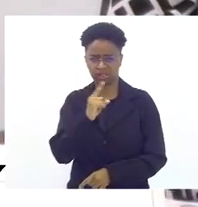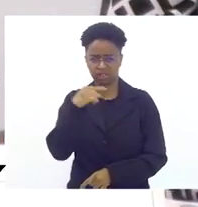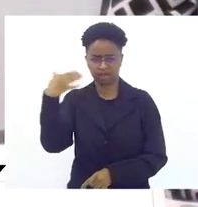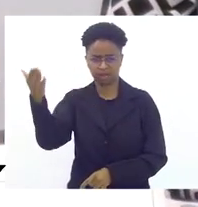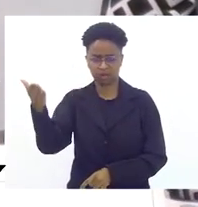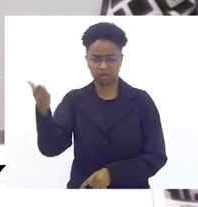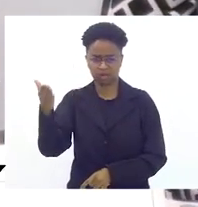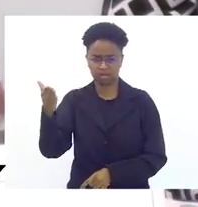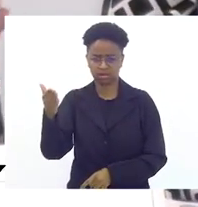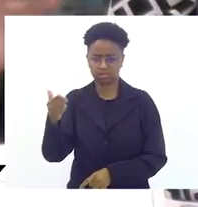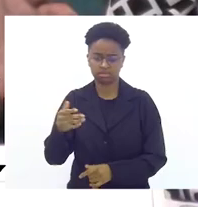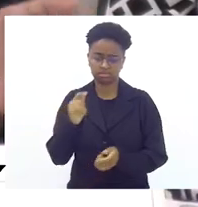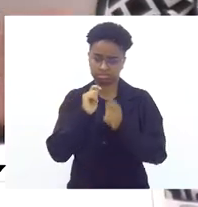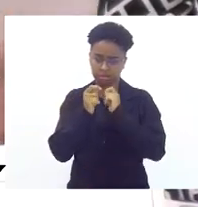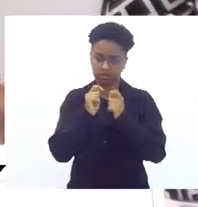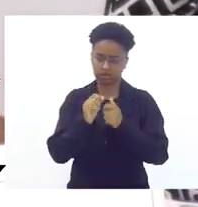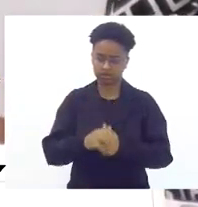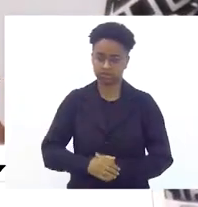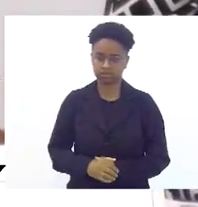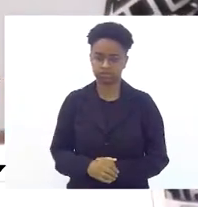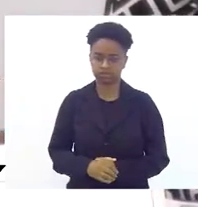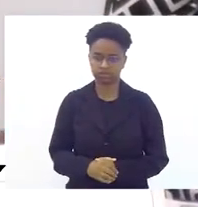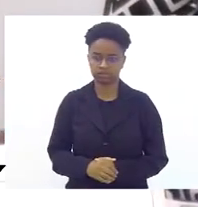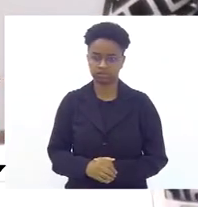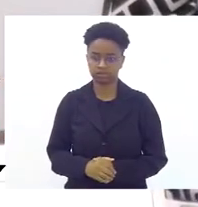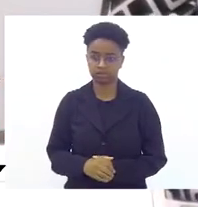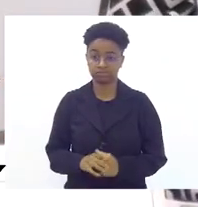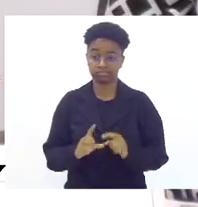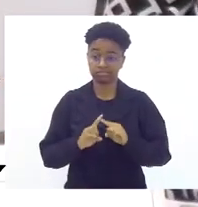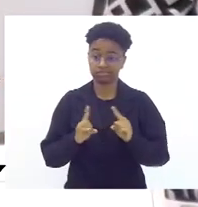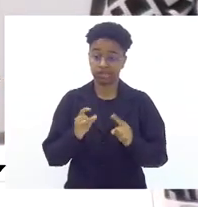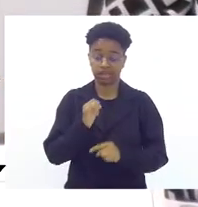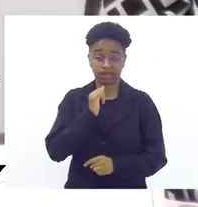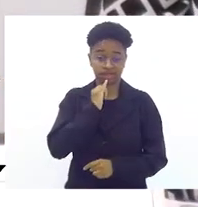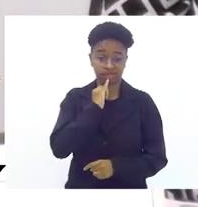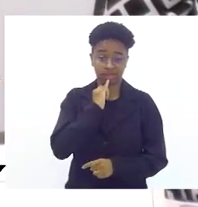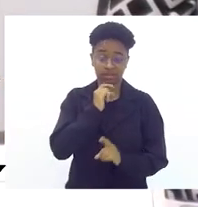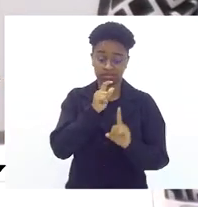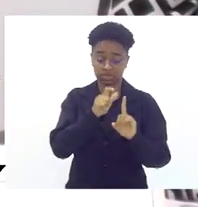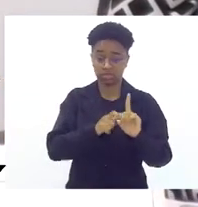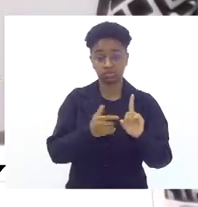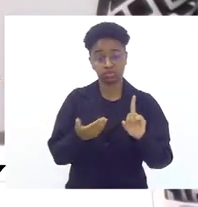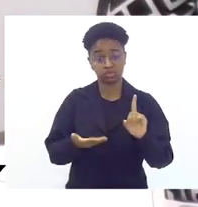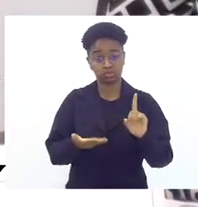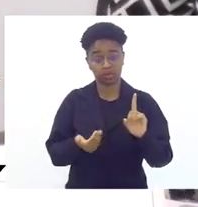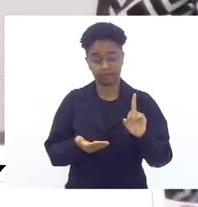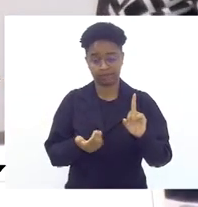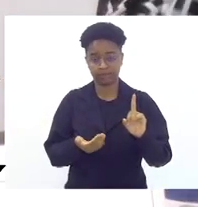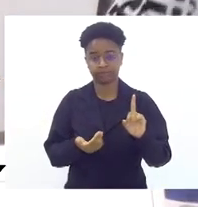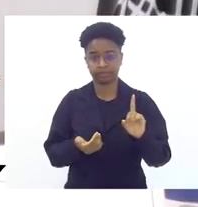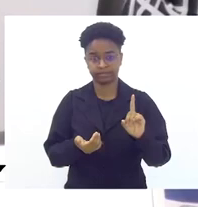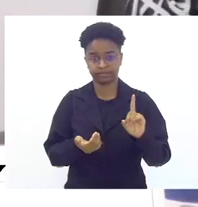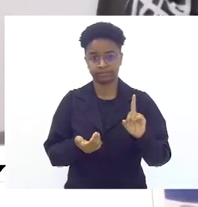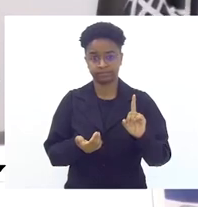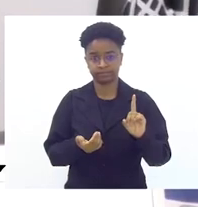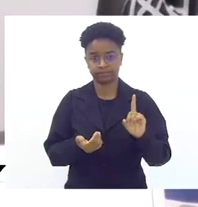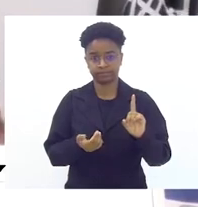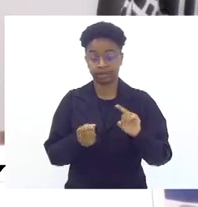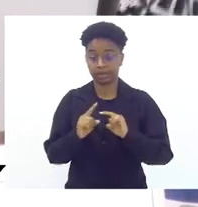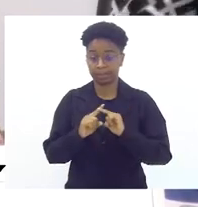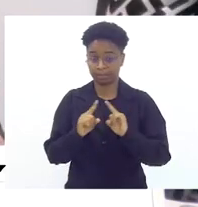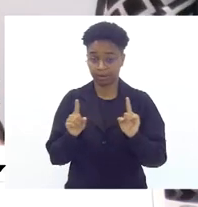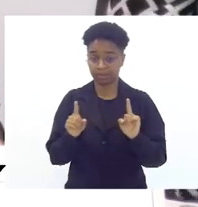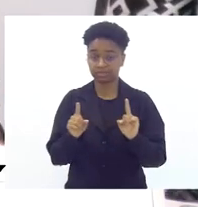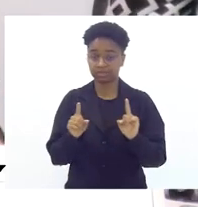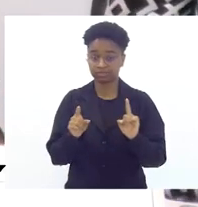E infelizmente é um rapaz novo mas que